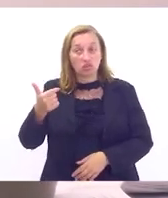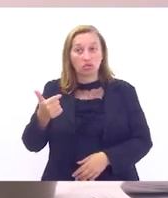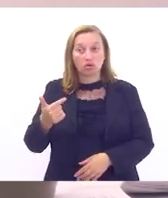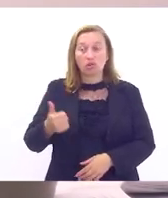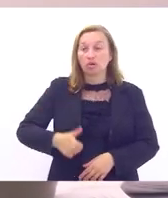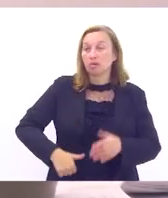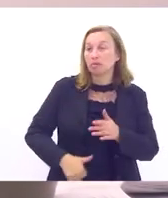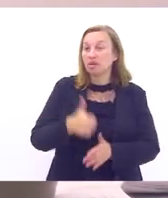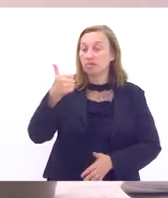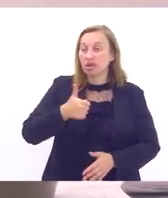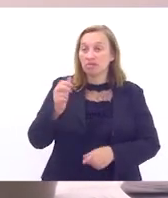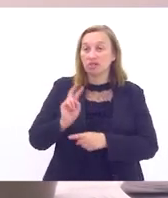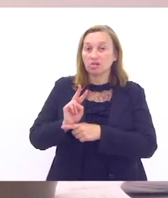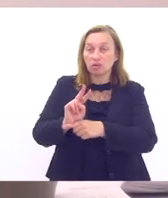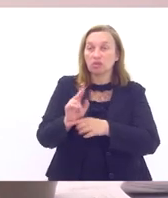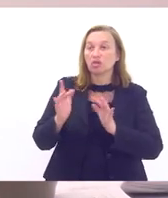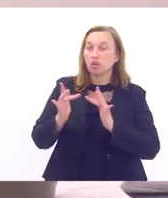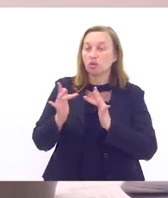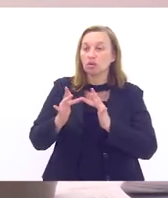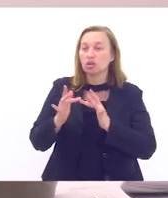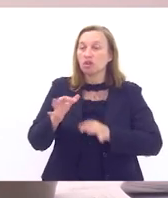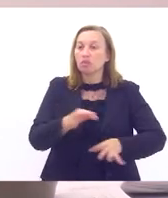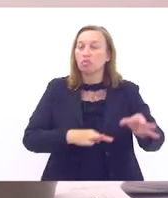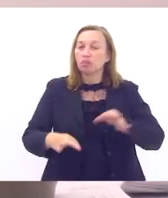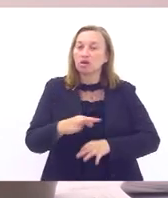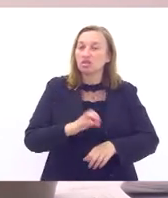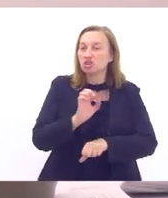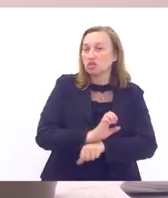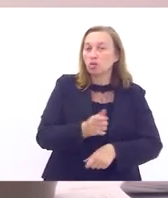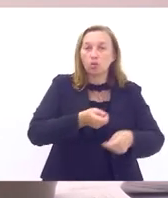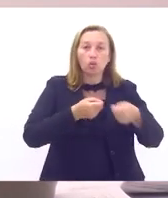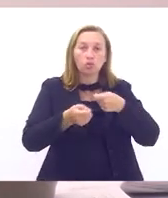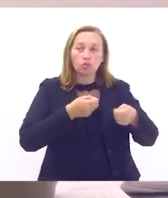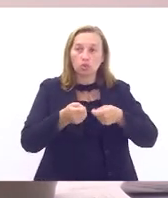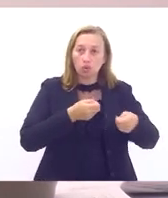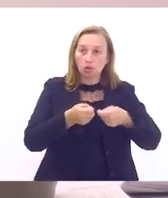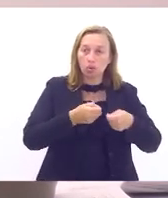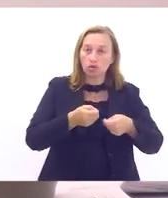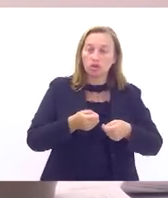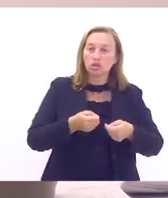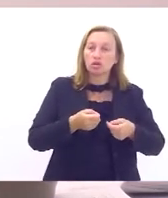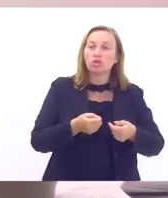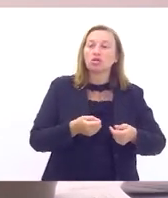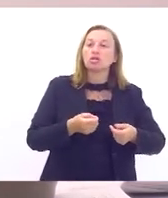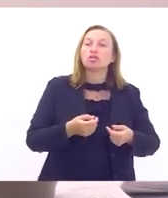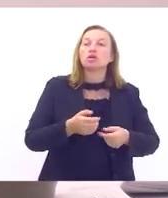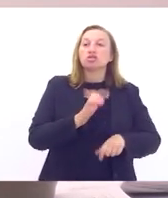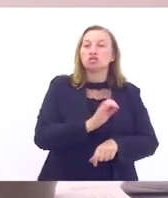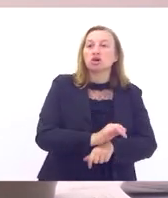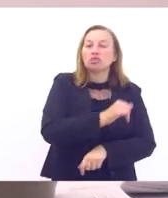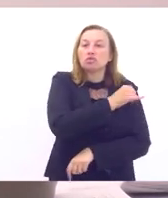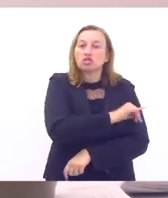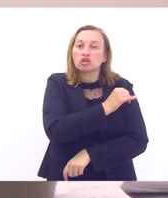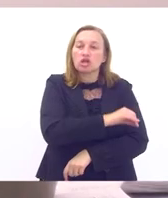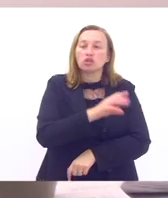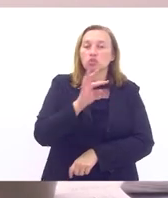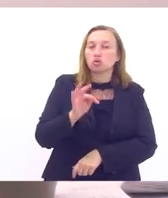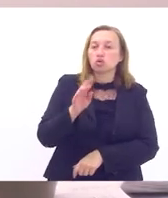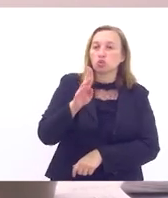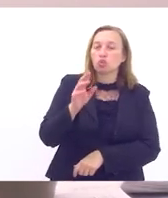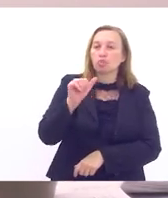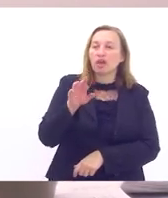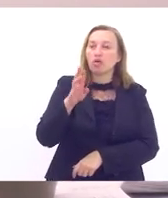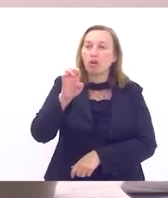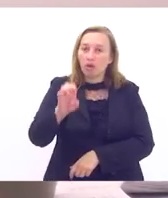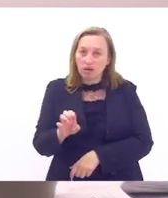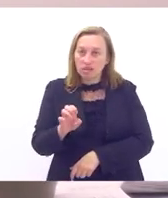que essa promotoria teve contato com o Plano Estadual de Controle e Eliminação da Tuberculose do Estado do Rio de Janeiro, que prevê, então, o dispêndio